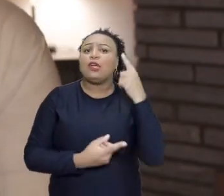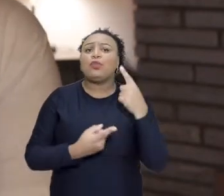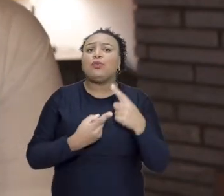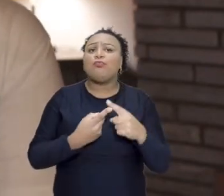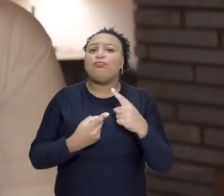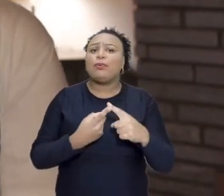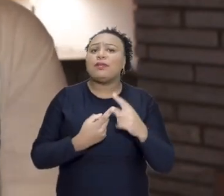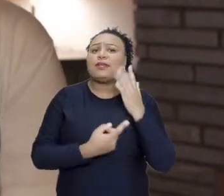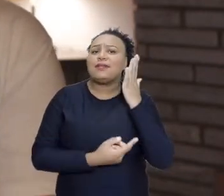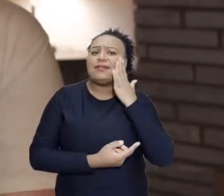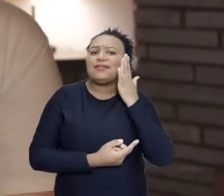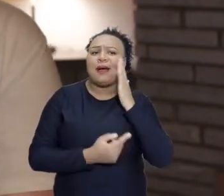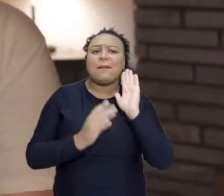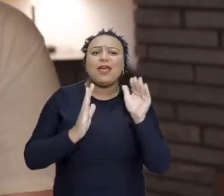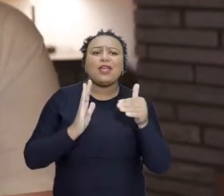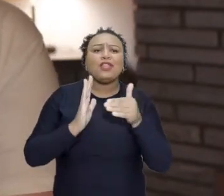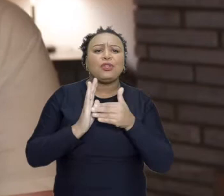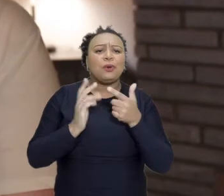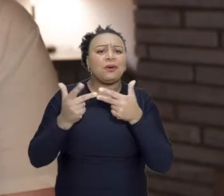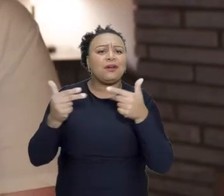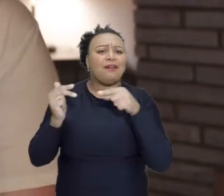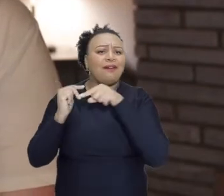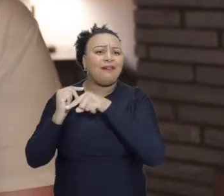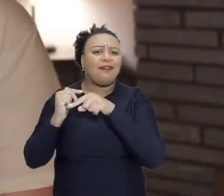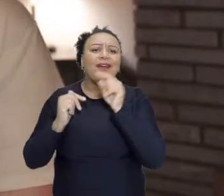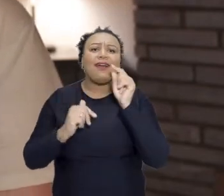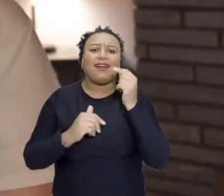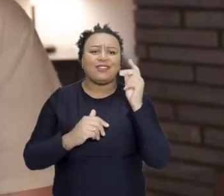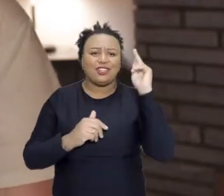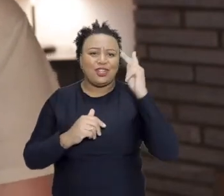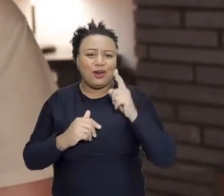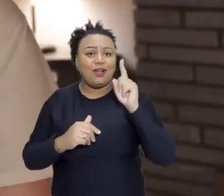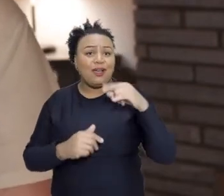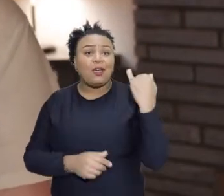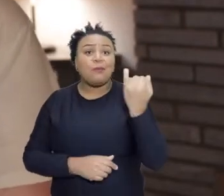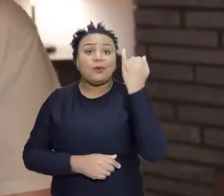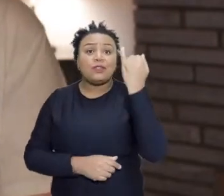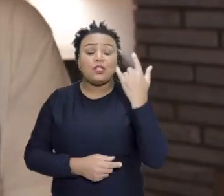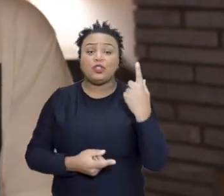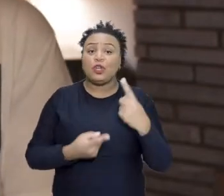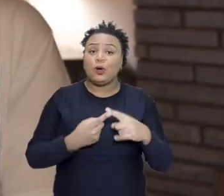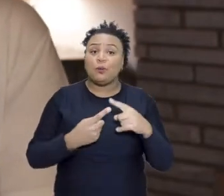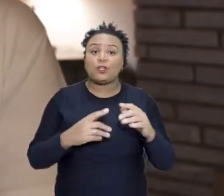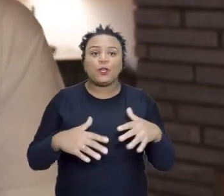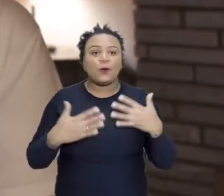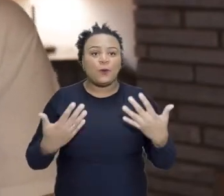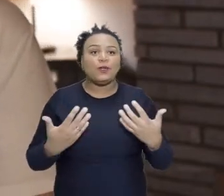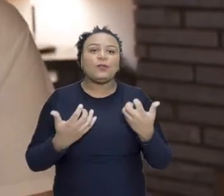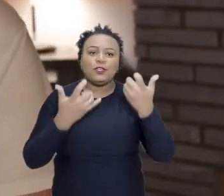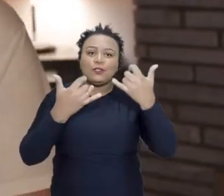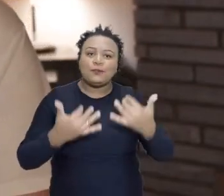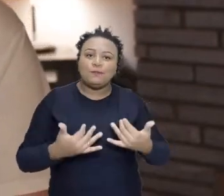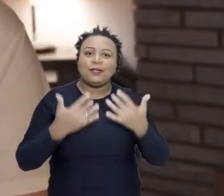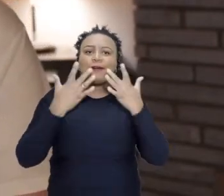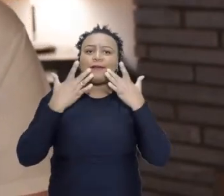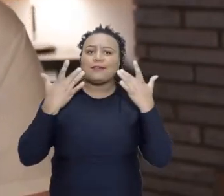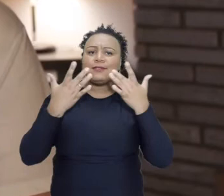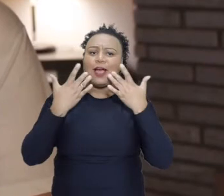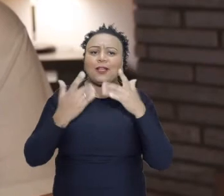saber tudo isso é importante. Quando a gente fala do teatro, as pessoas elas